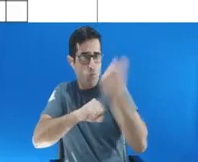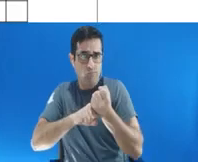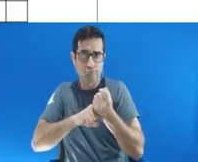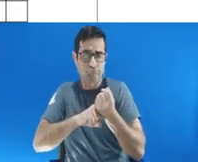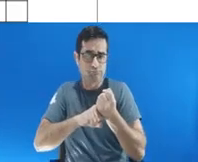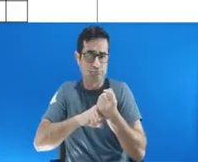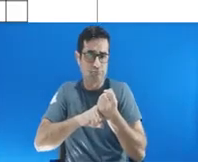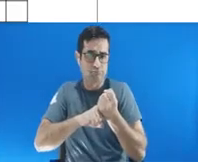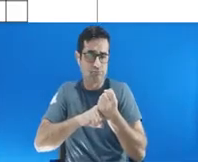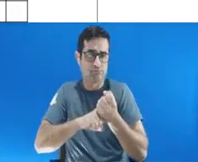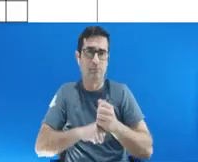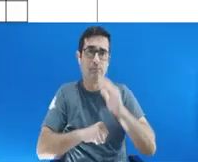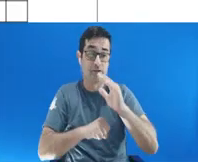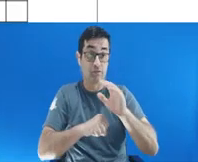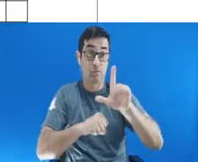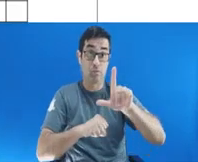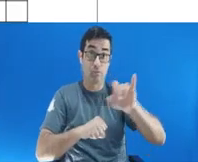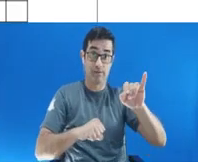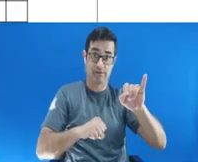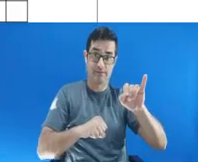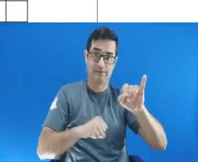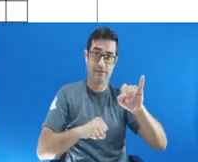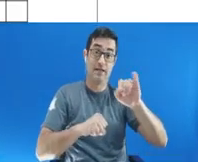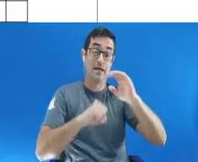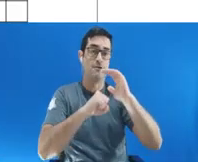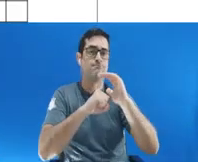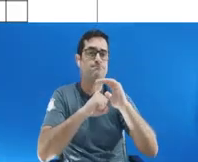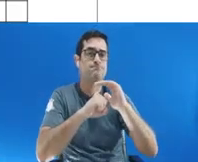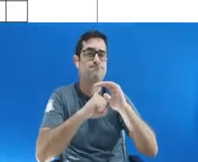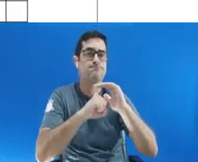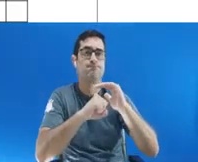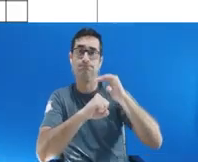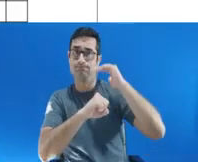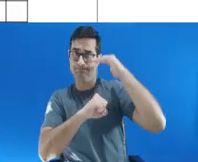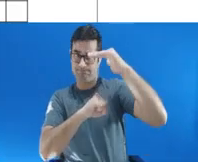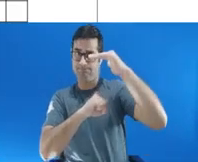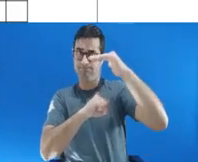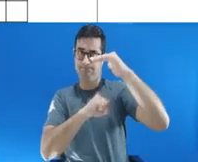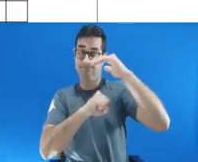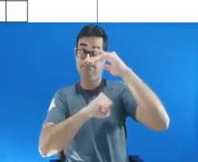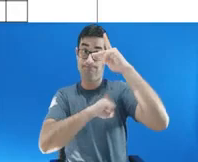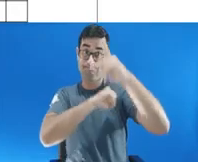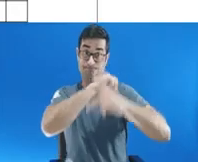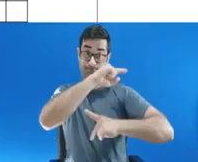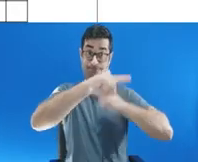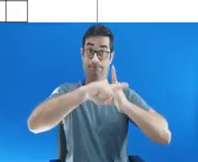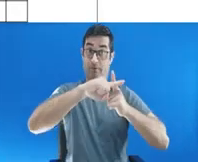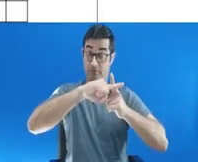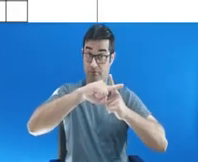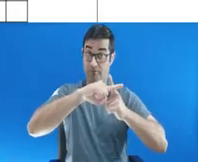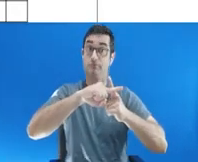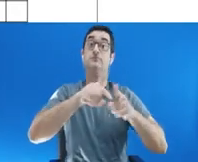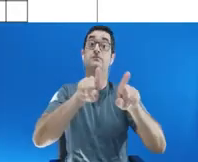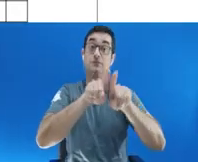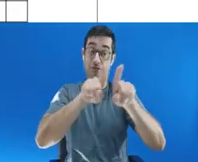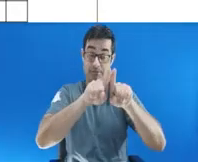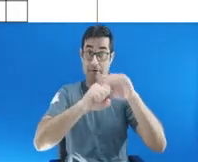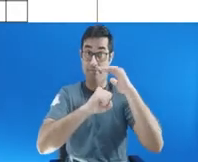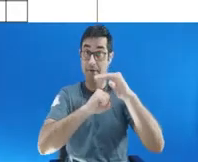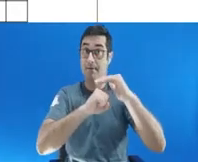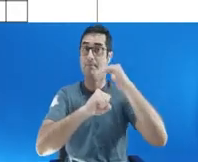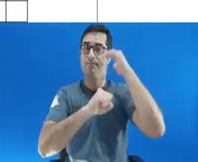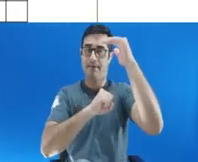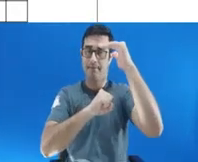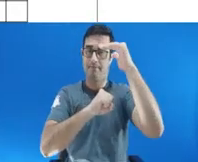no lítio, ele aumentou o número de prótons dentro do núcleo, mas também aumentou o número de níveis.